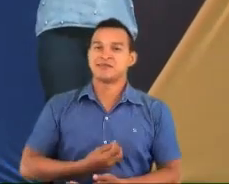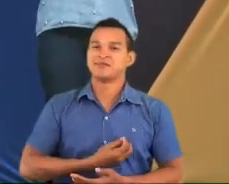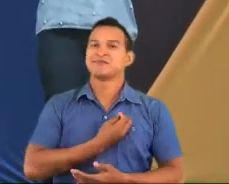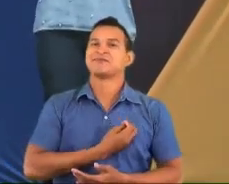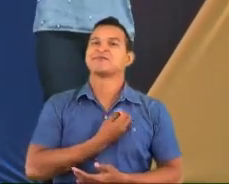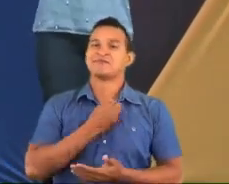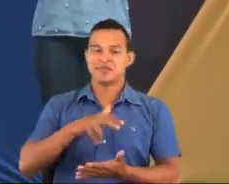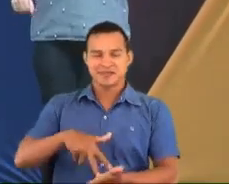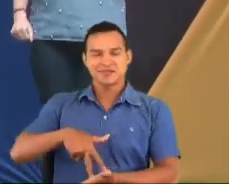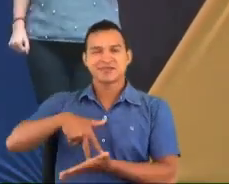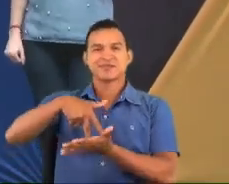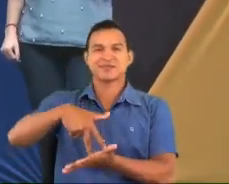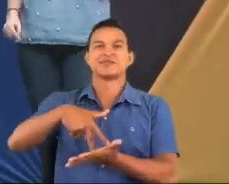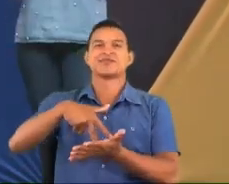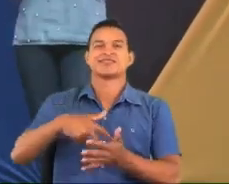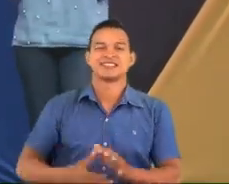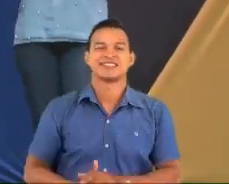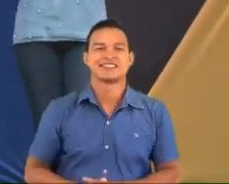eu sobrevivi.